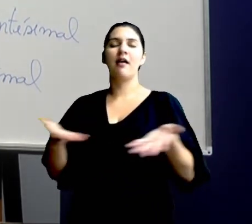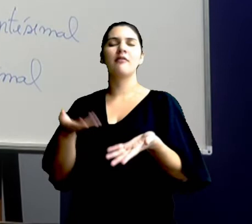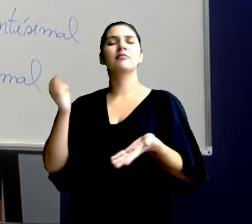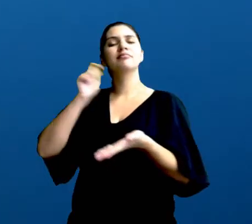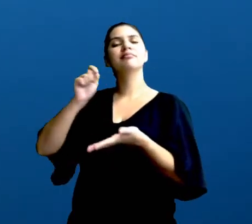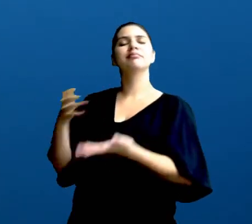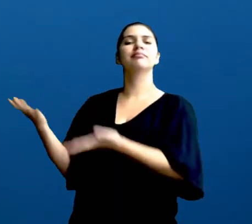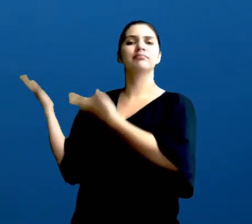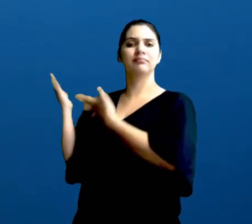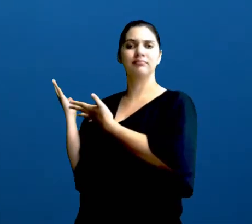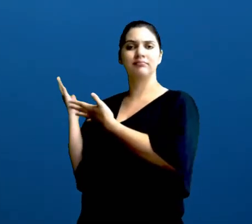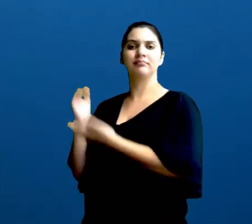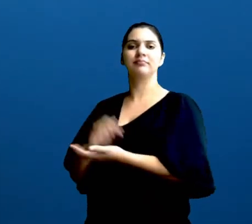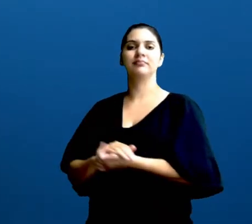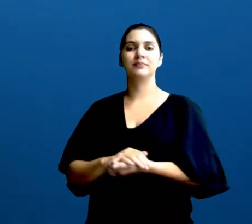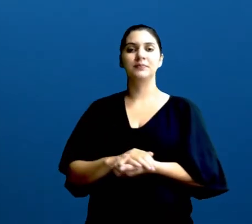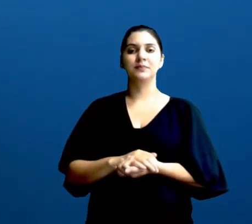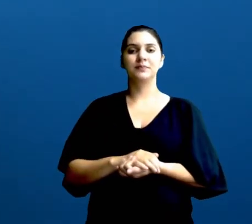quadro.